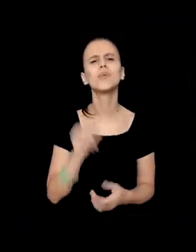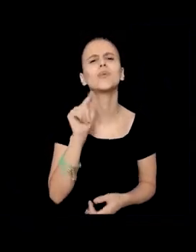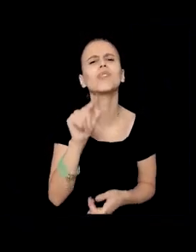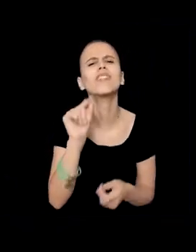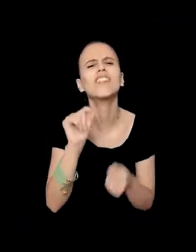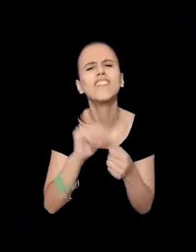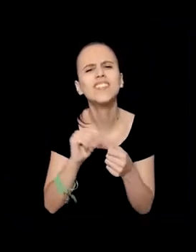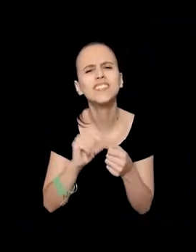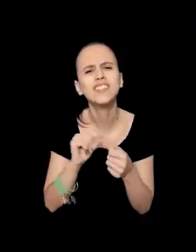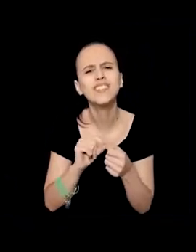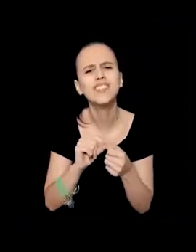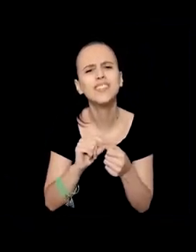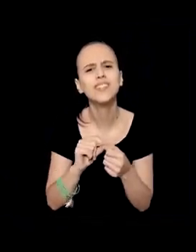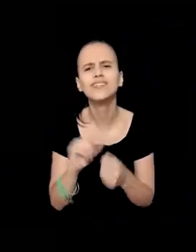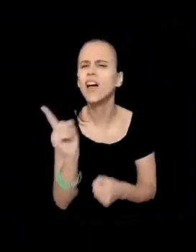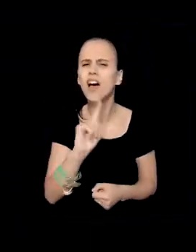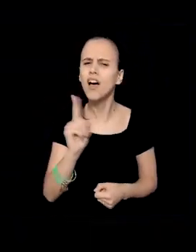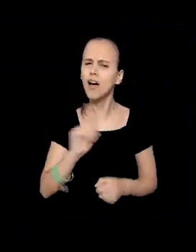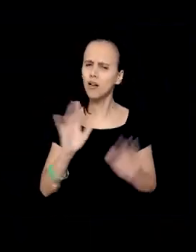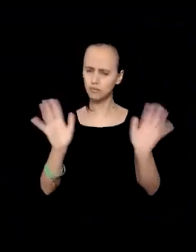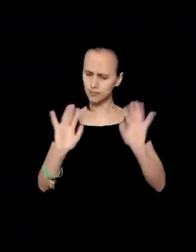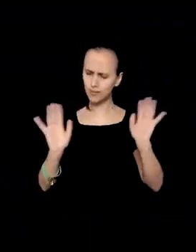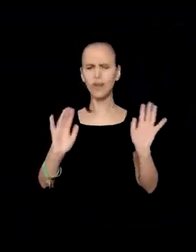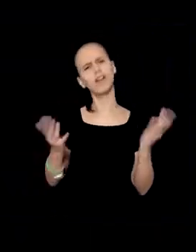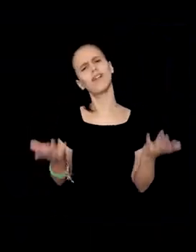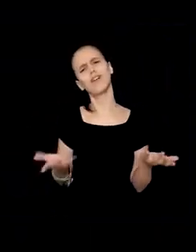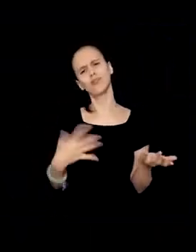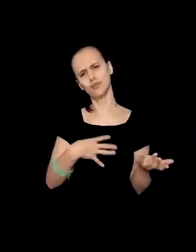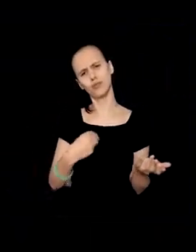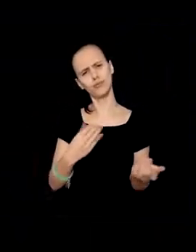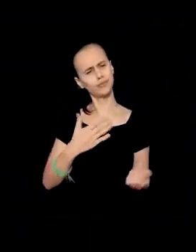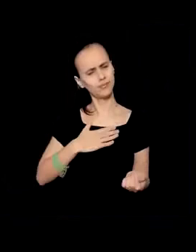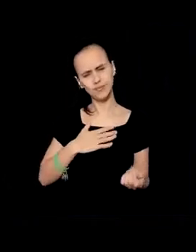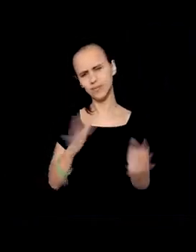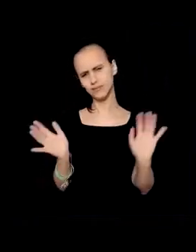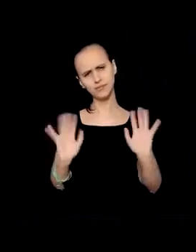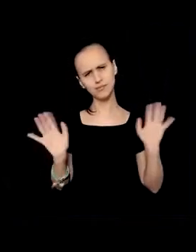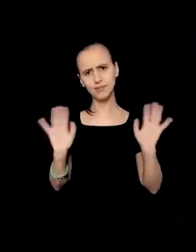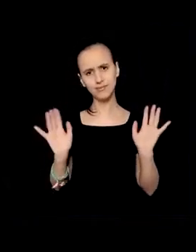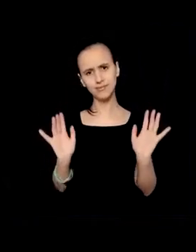Você tá fazendo o quê? Não! Ah, filho!